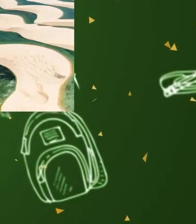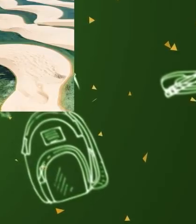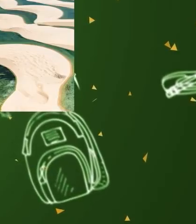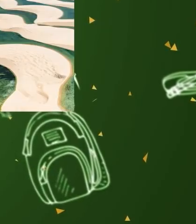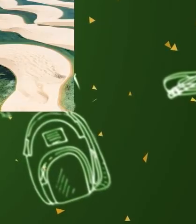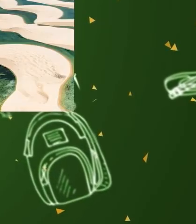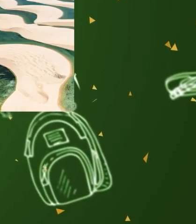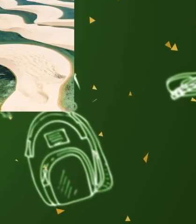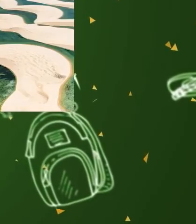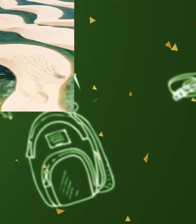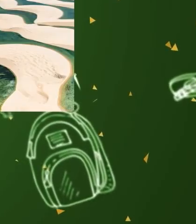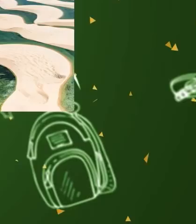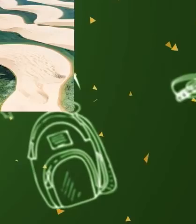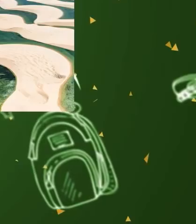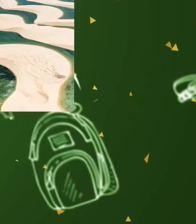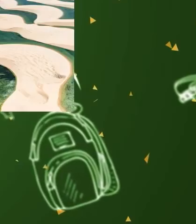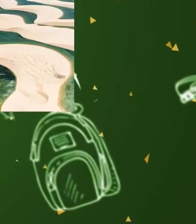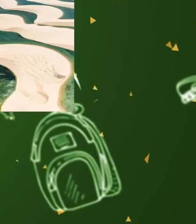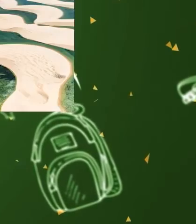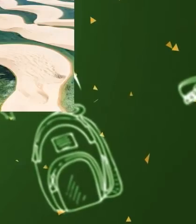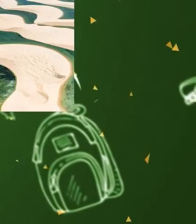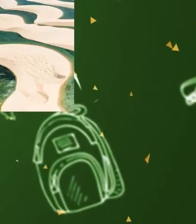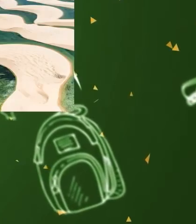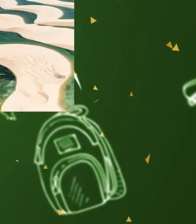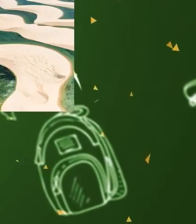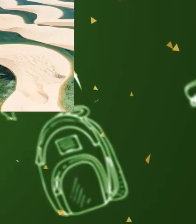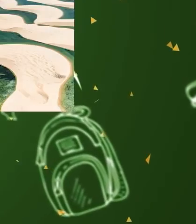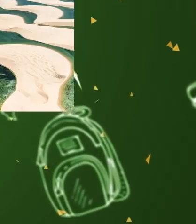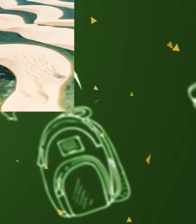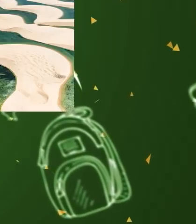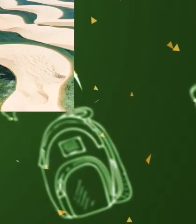Maranhão. Ou este sinal aqui.